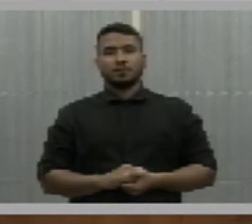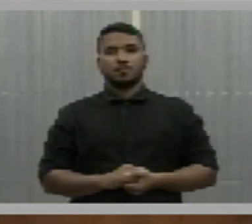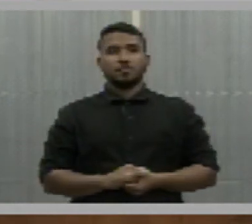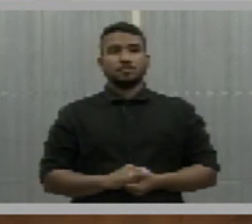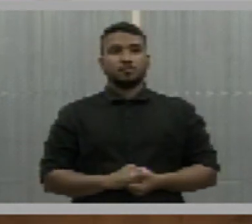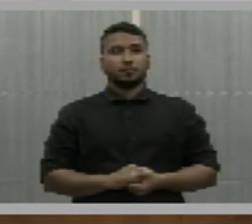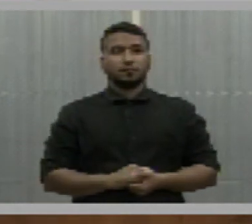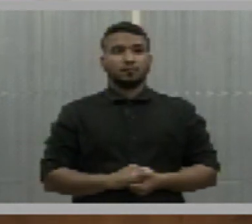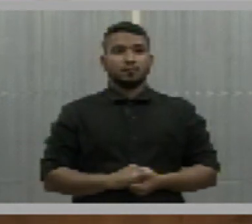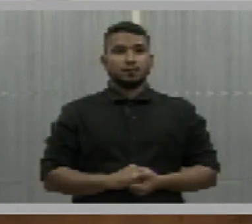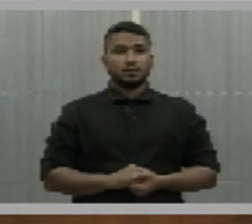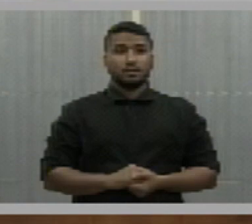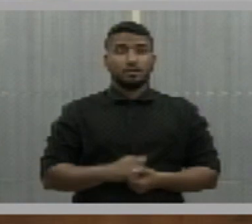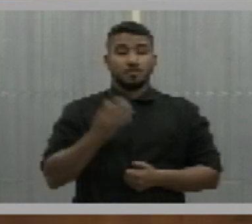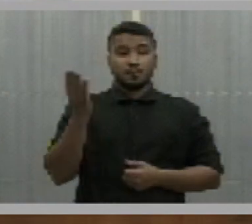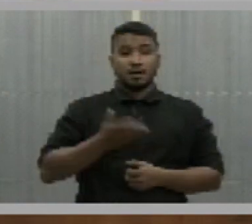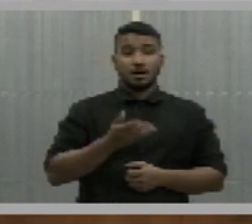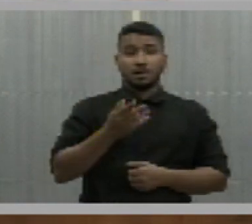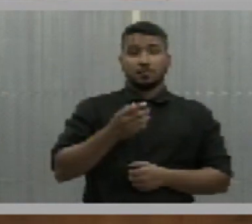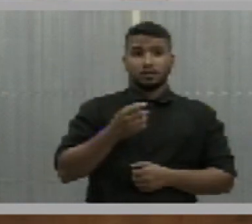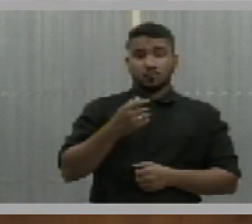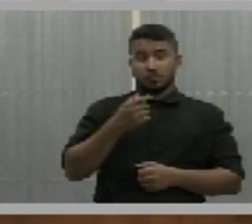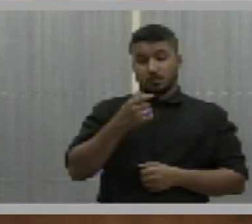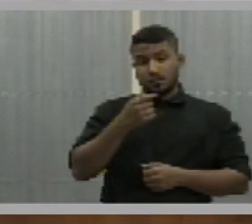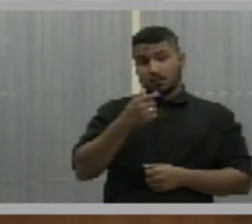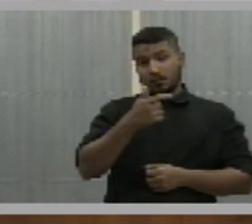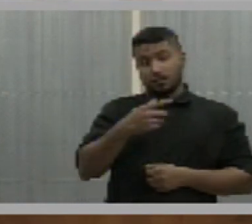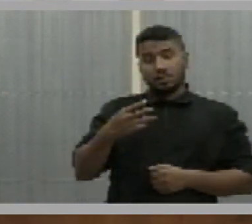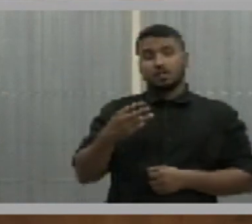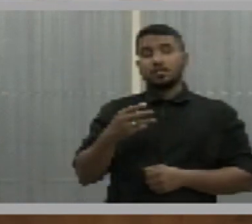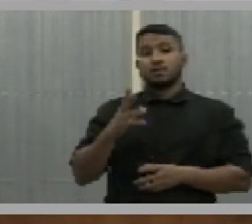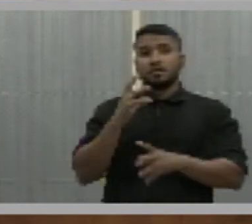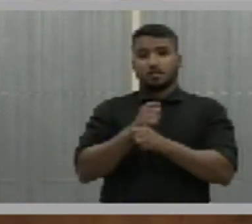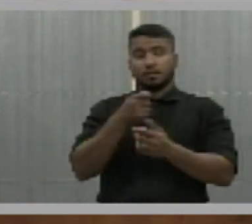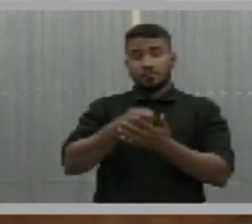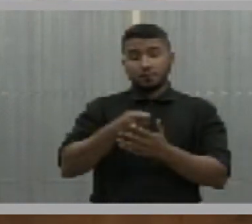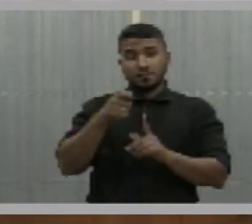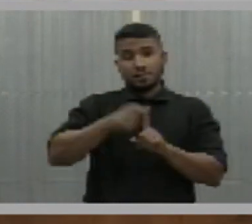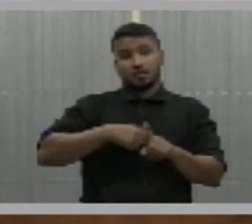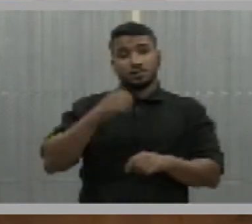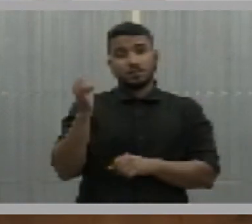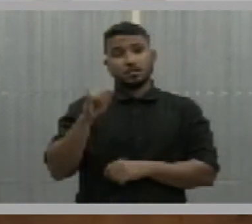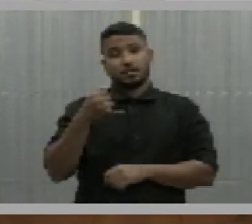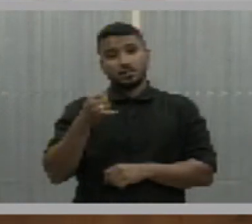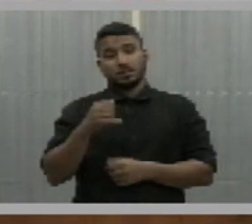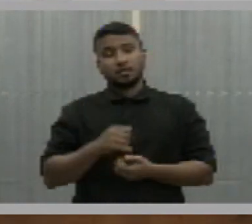Ofício número 18/2023, encaminhando a prestação de conta do mês de janeiro